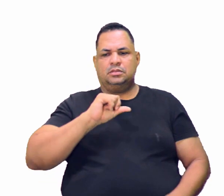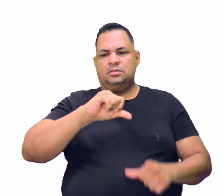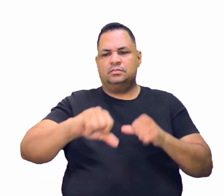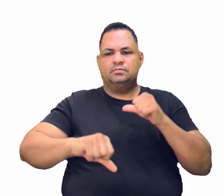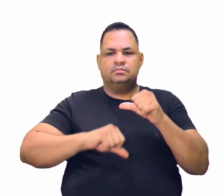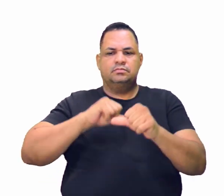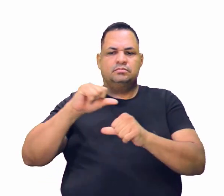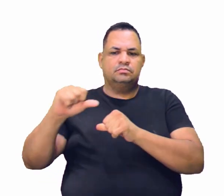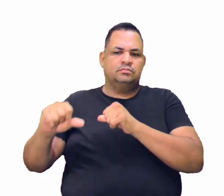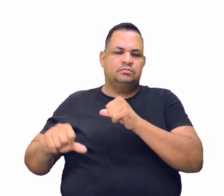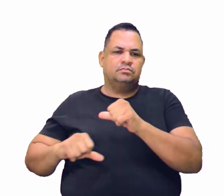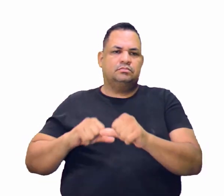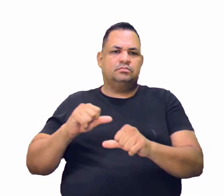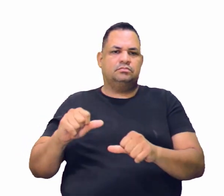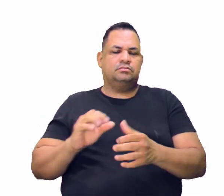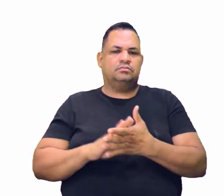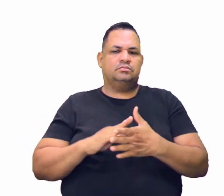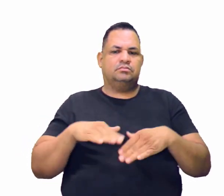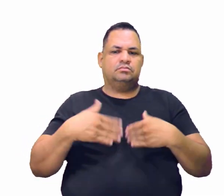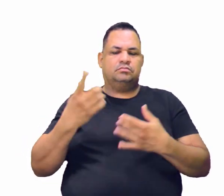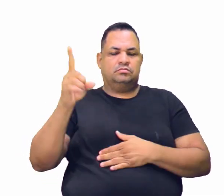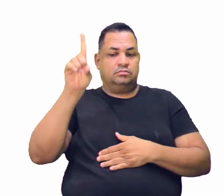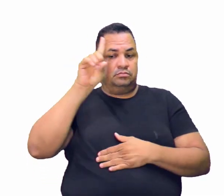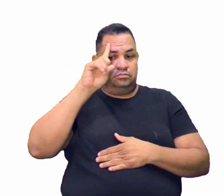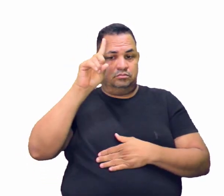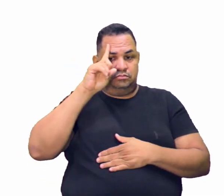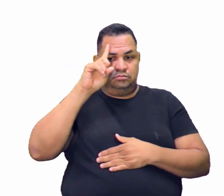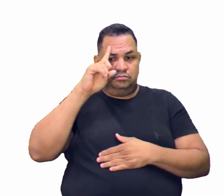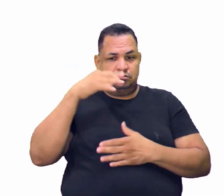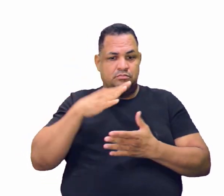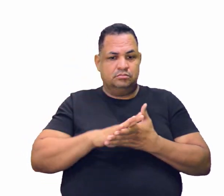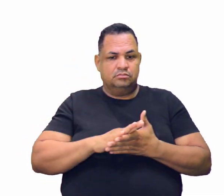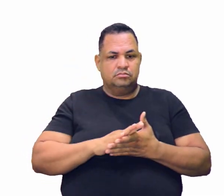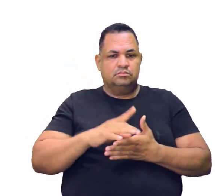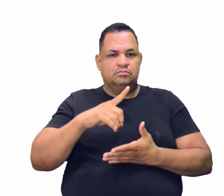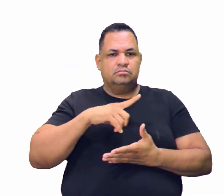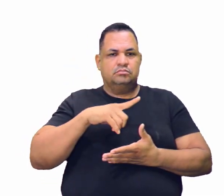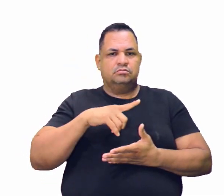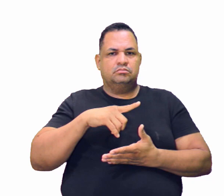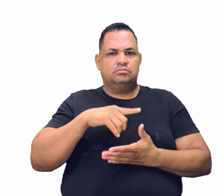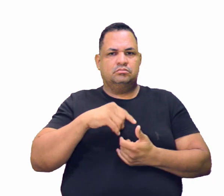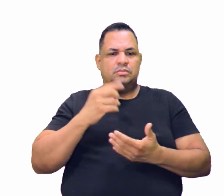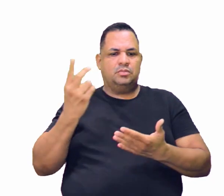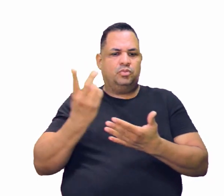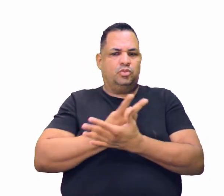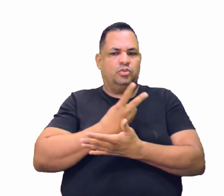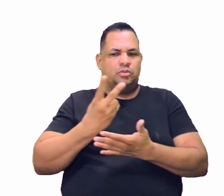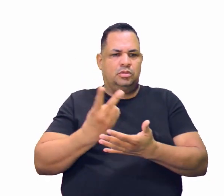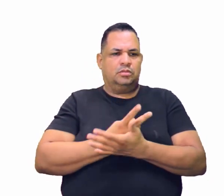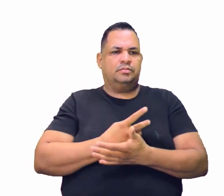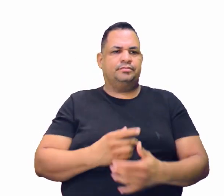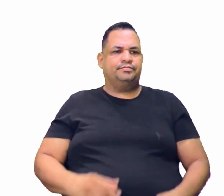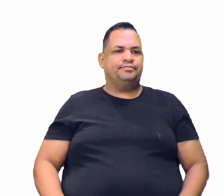invariáveis. Esse daqui você, no dia a dia, há muito desvio, tá bom?